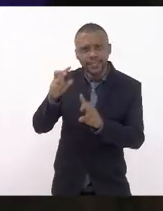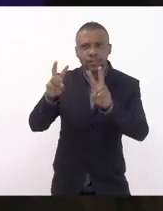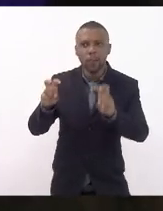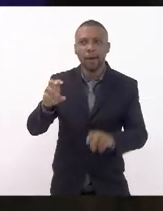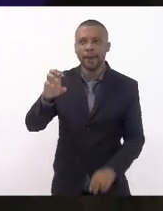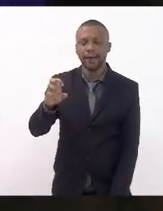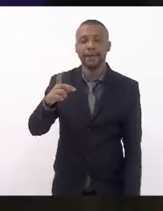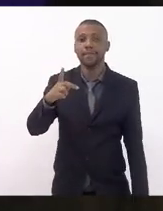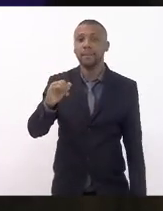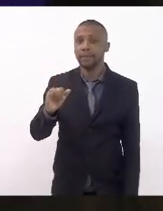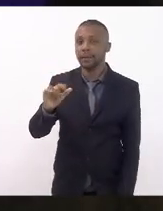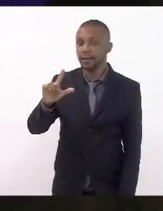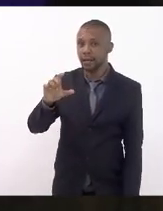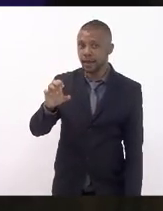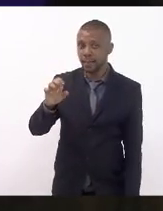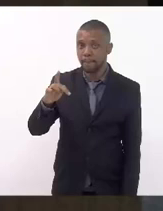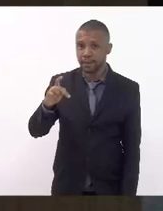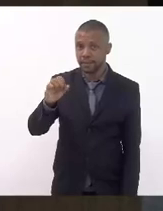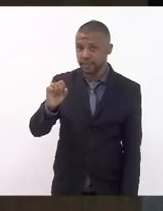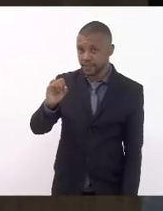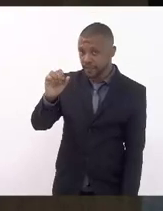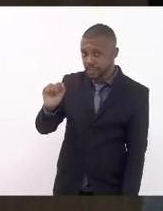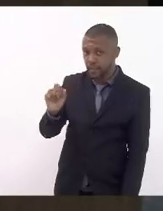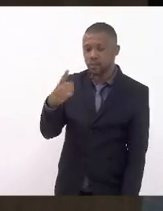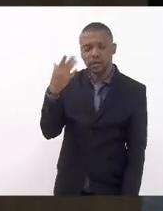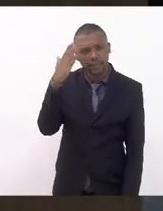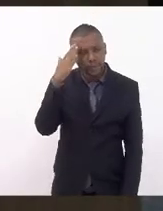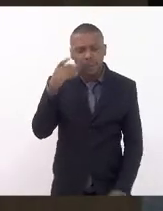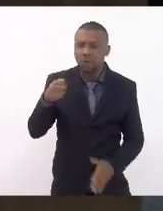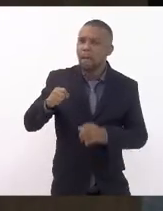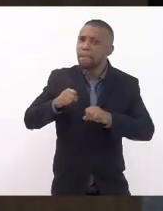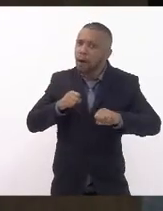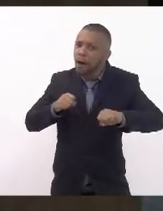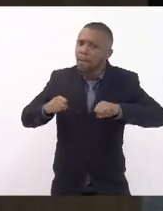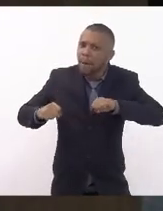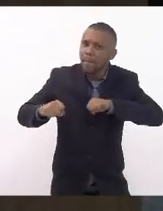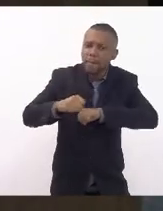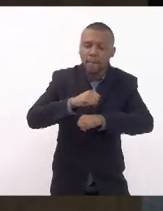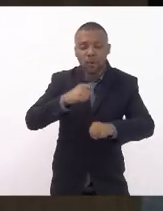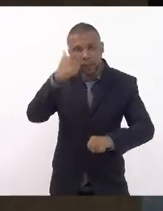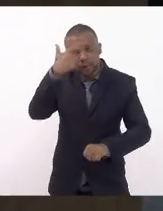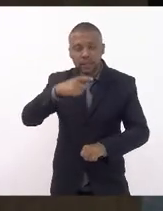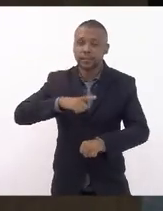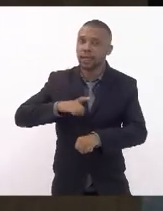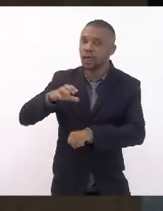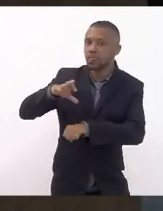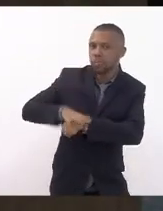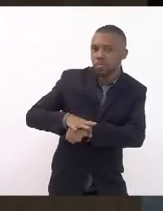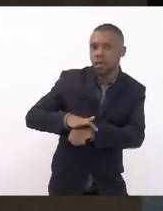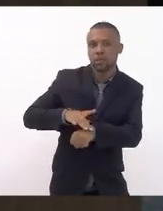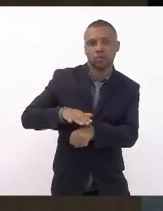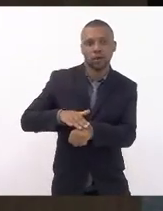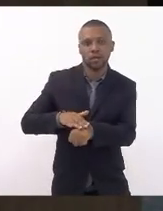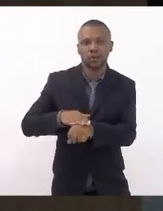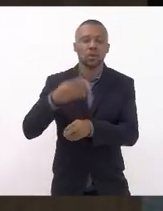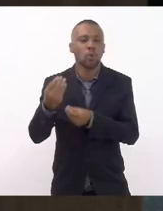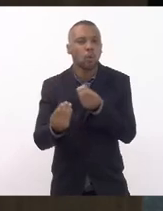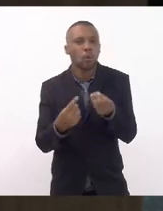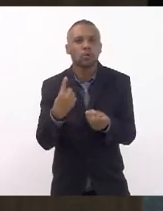epilepsia. Nós sabemos da luta da pessoa com a epilepsia e de quanto